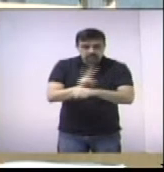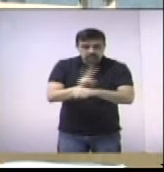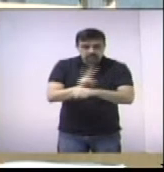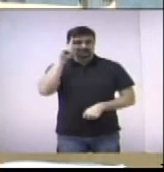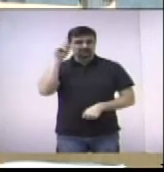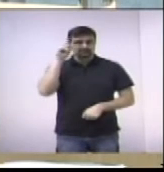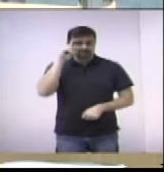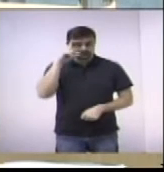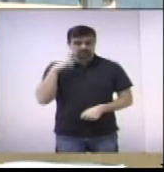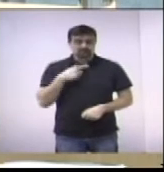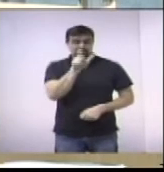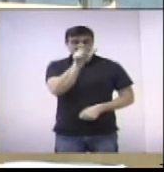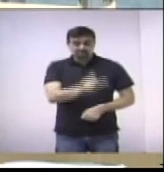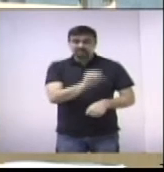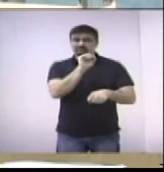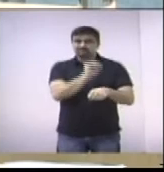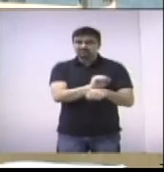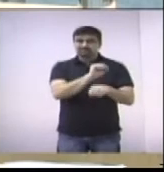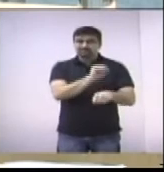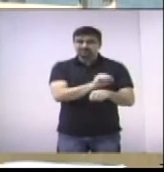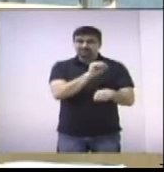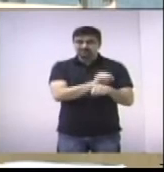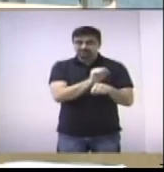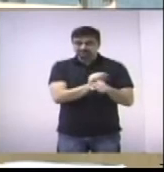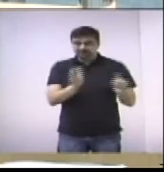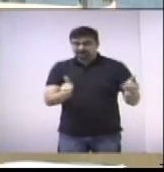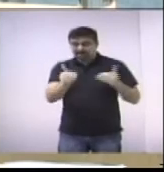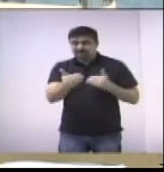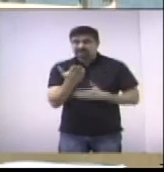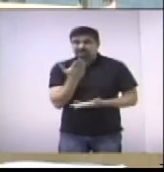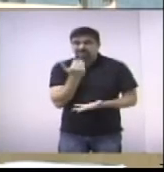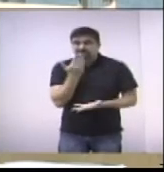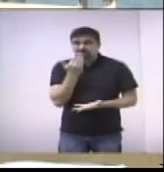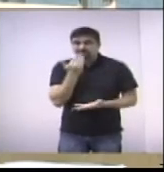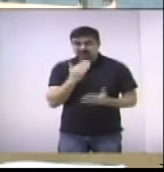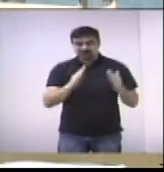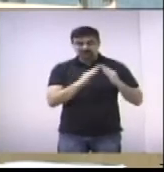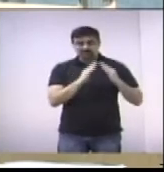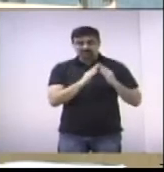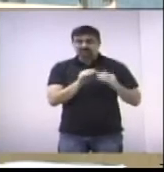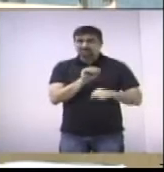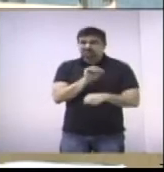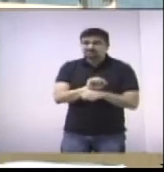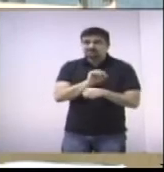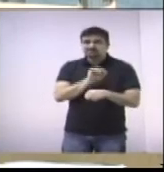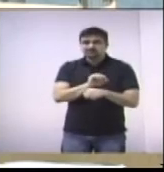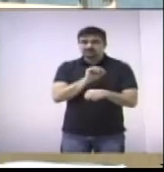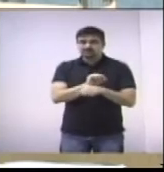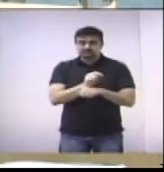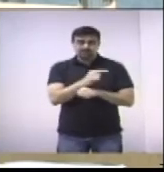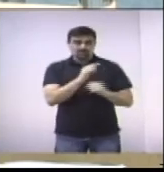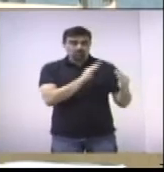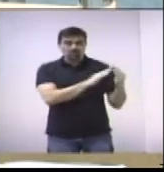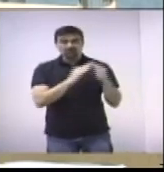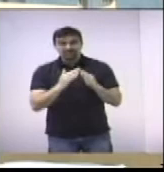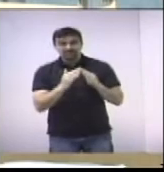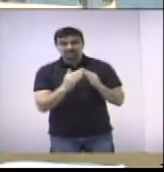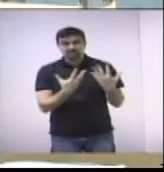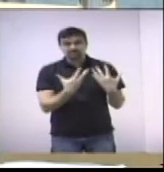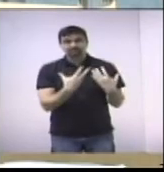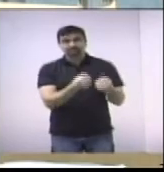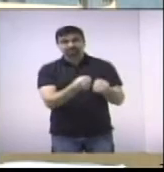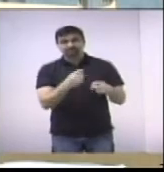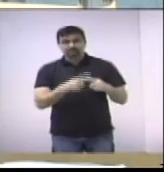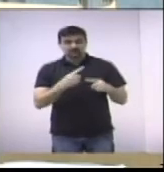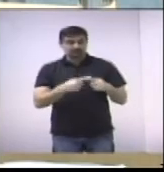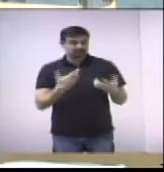para voltar, a pessoa ficava sendo obrigada a estar em casa para receber, porque muitas vezes o vizinho não recebia, porque a pessoa